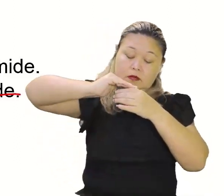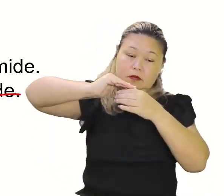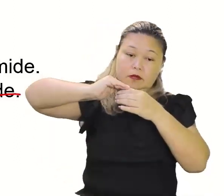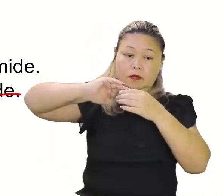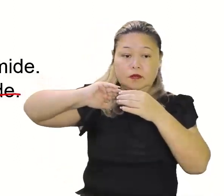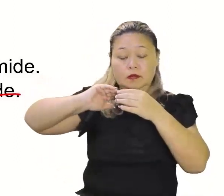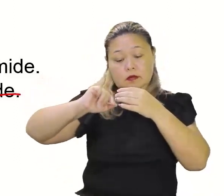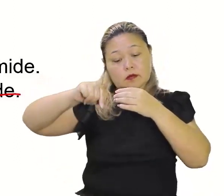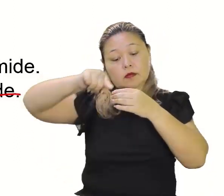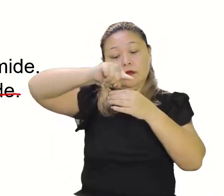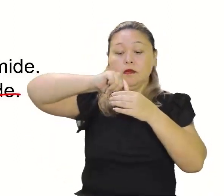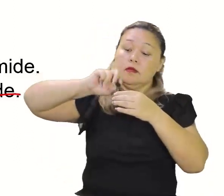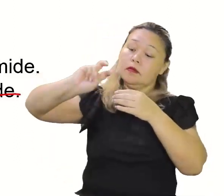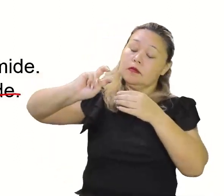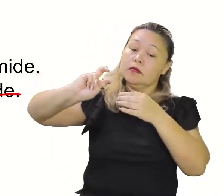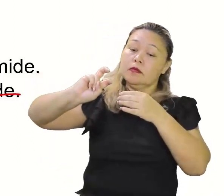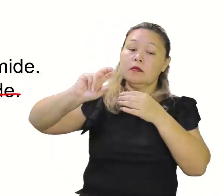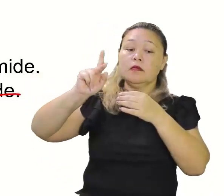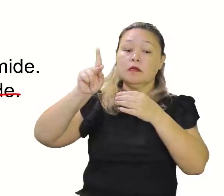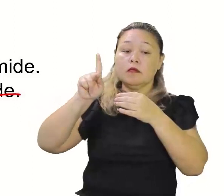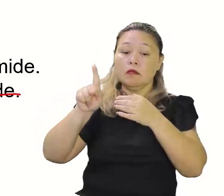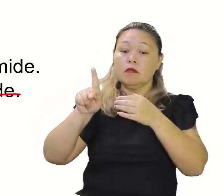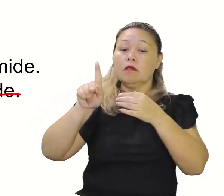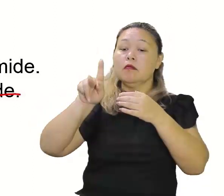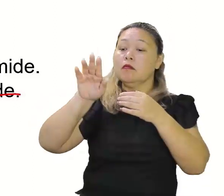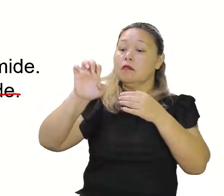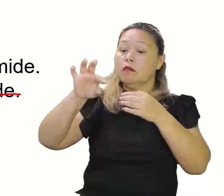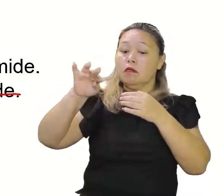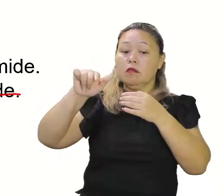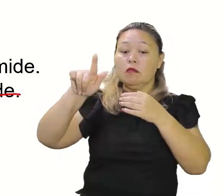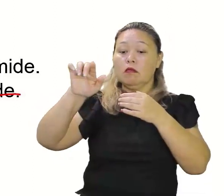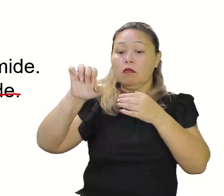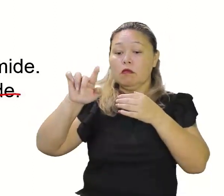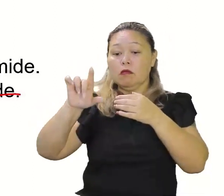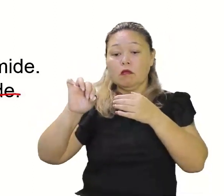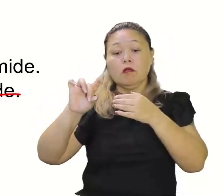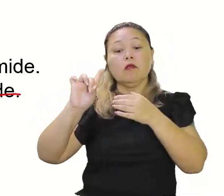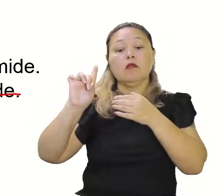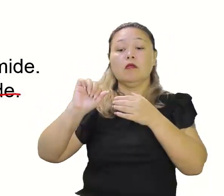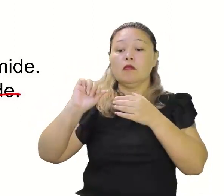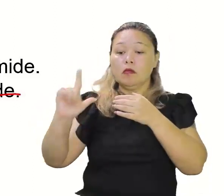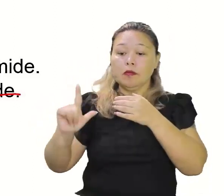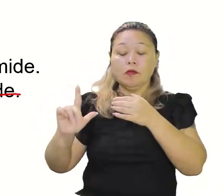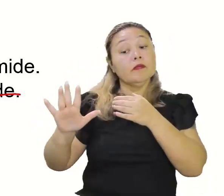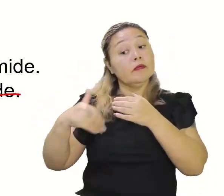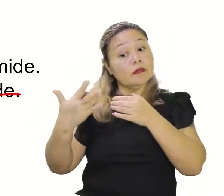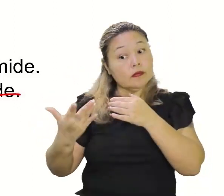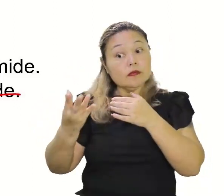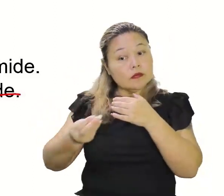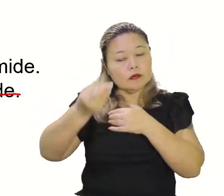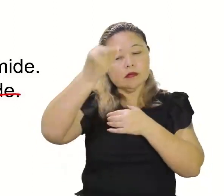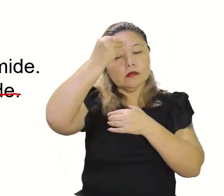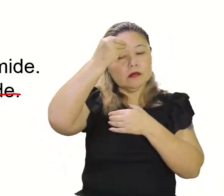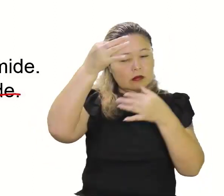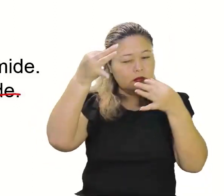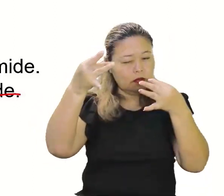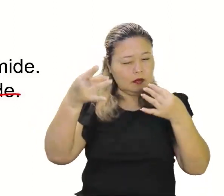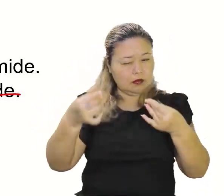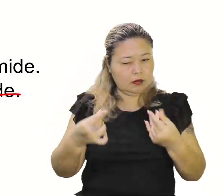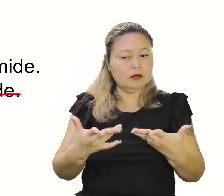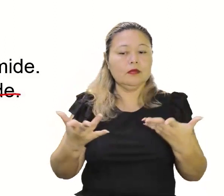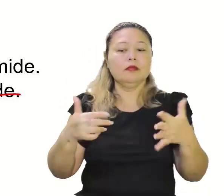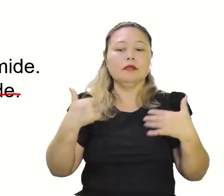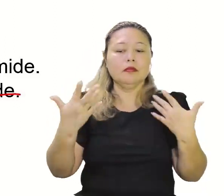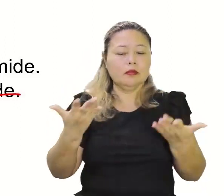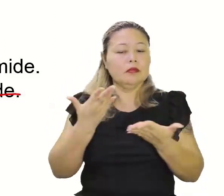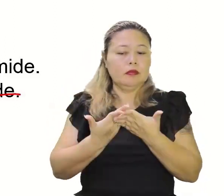tem 5 lados, ele é um pentágono. Então, nós temos um prisma pentagonal. Já vai guardando esses detalhes. Vocês estudaram isso aí